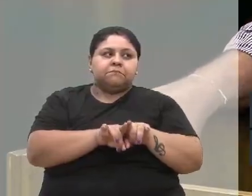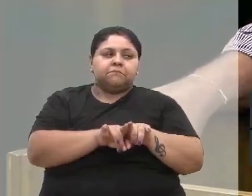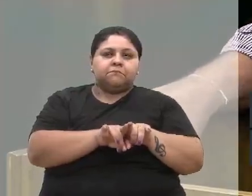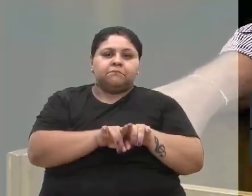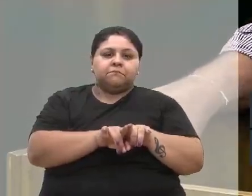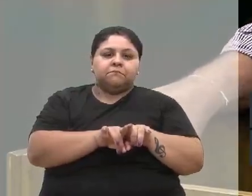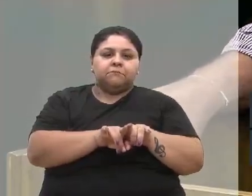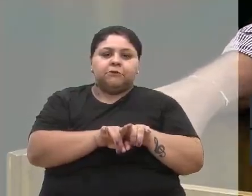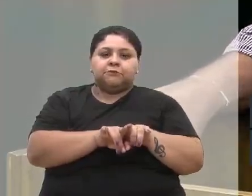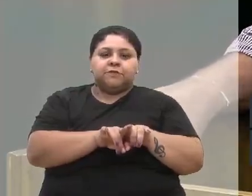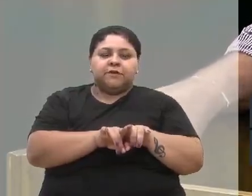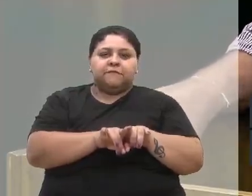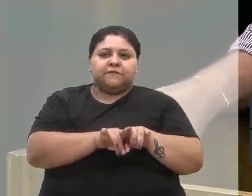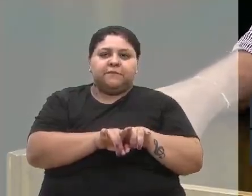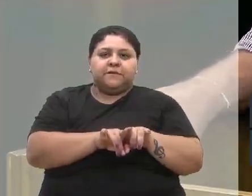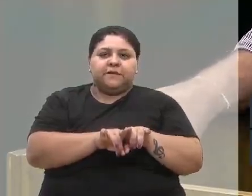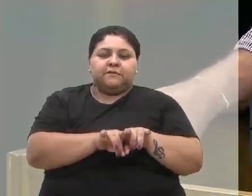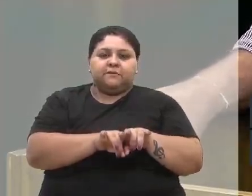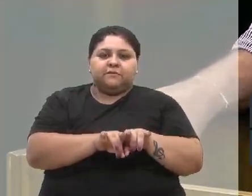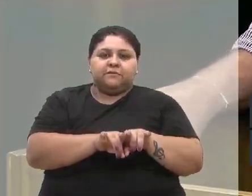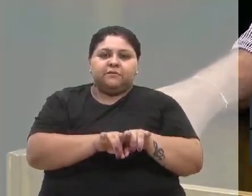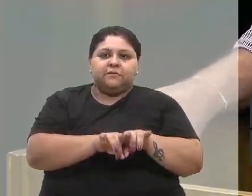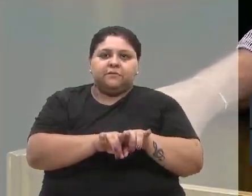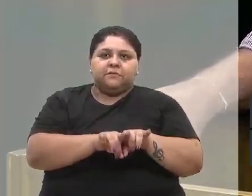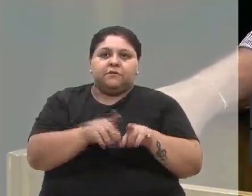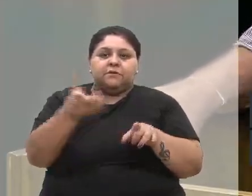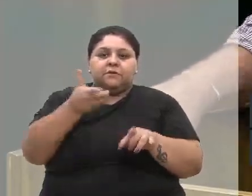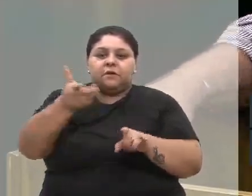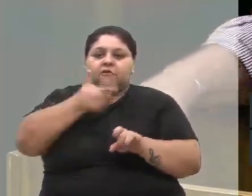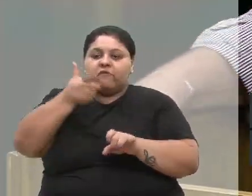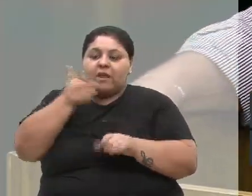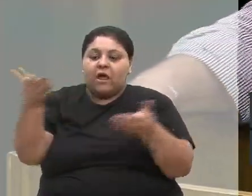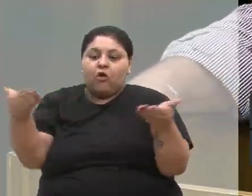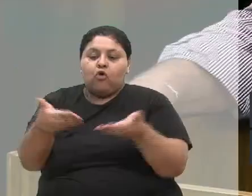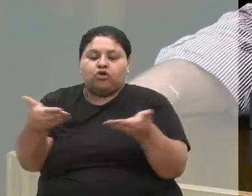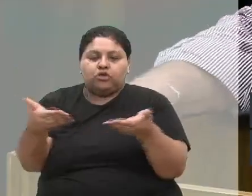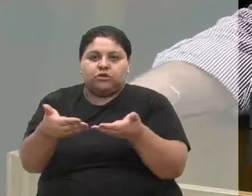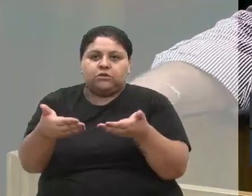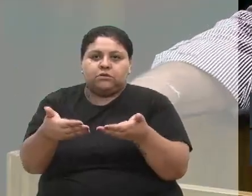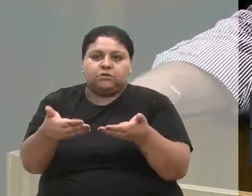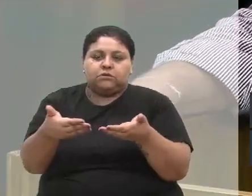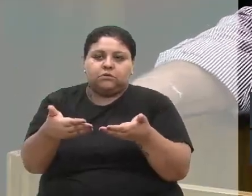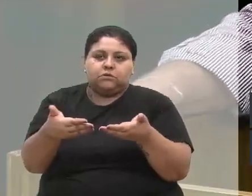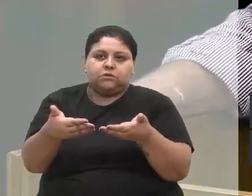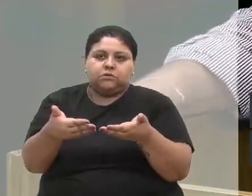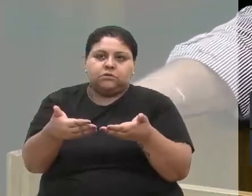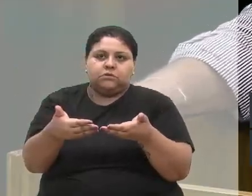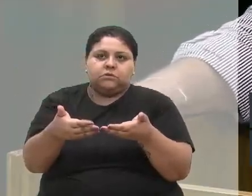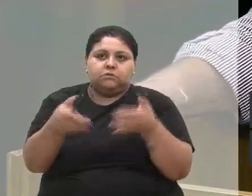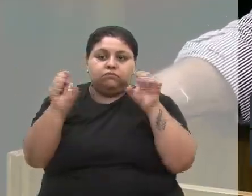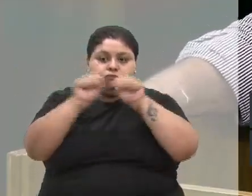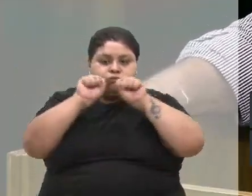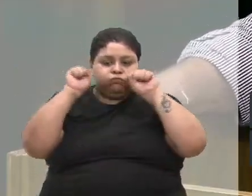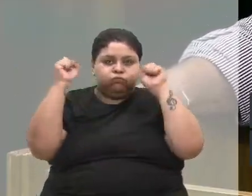saudar os nobres vereadores. Quero reforçar aqui o seminário